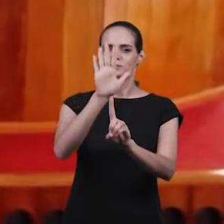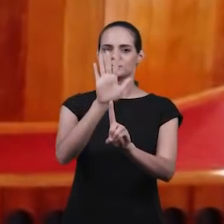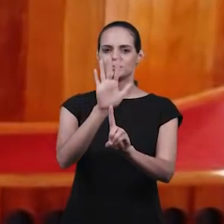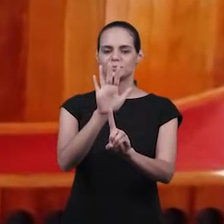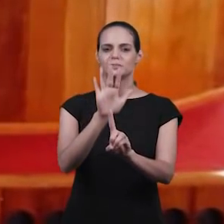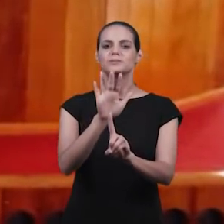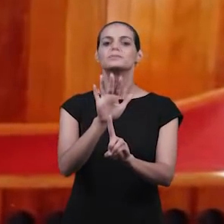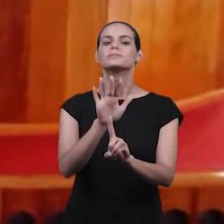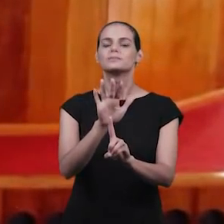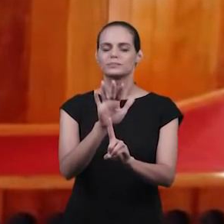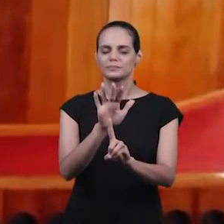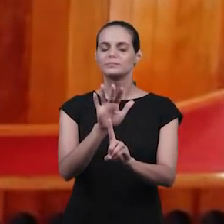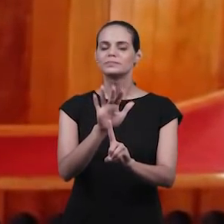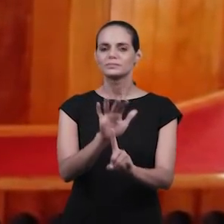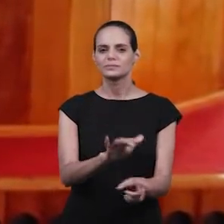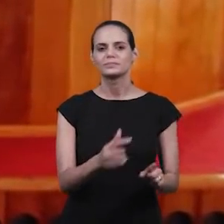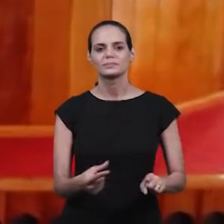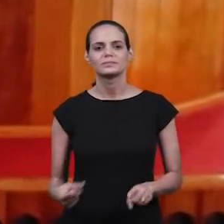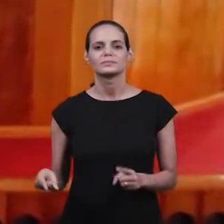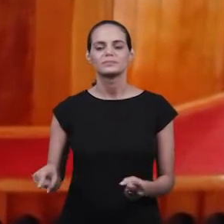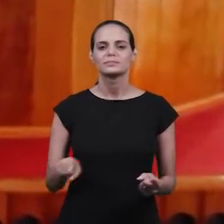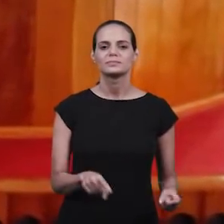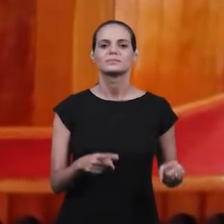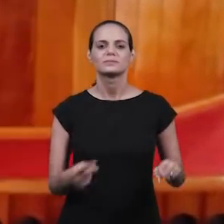estende a tua